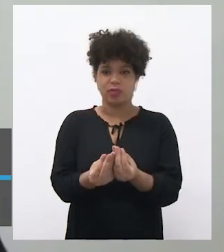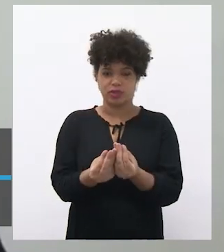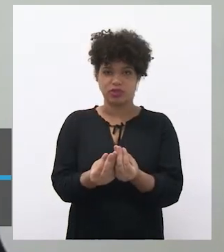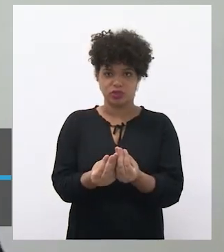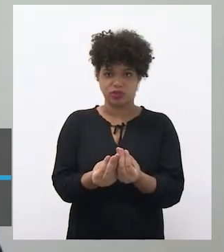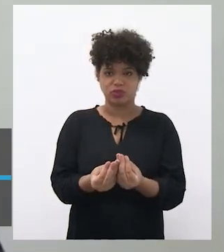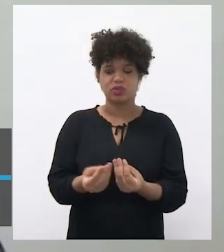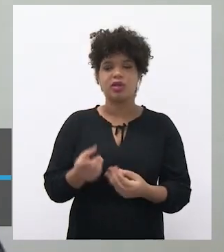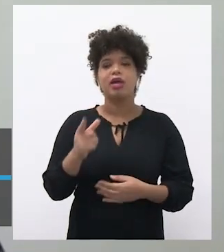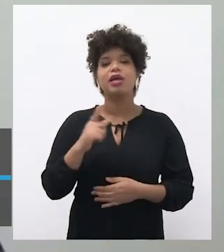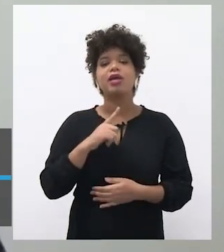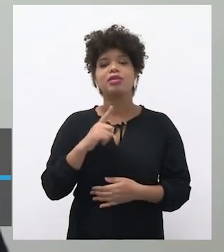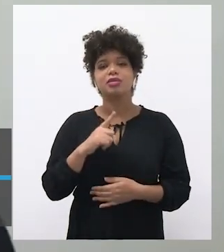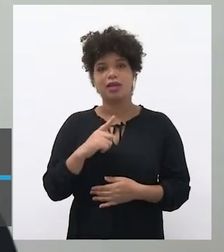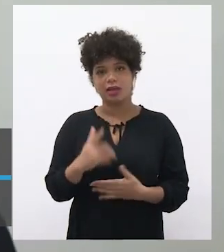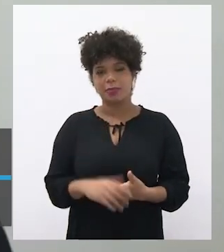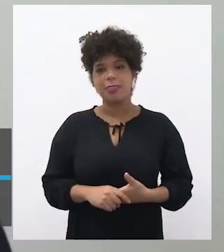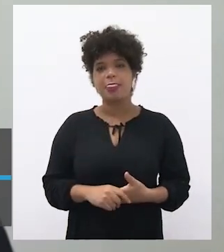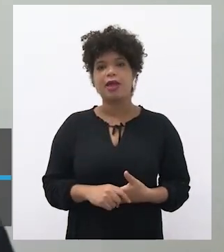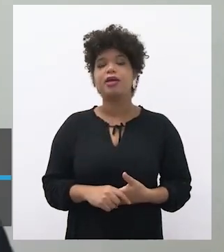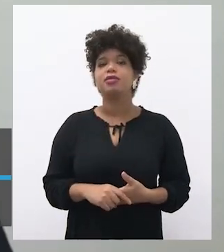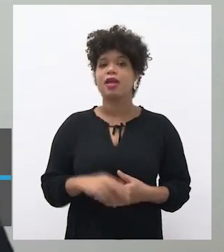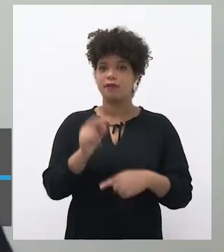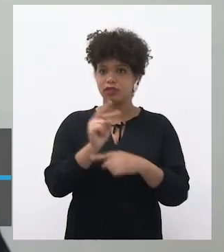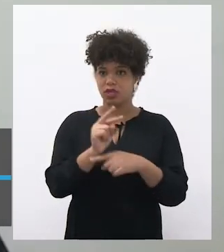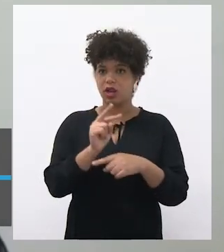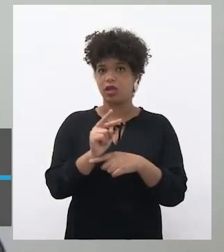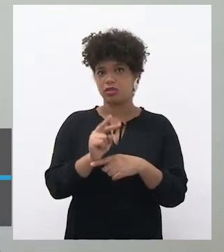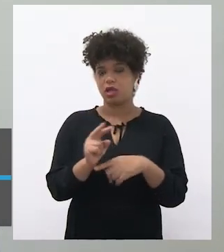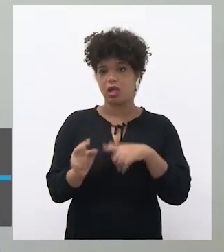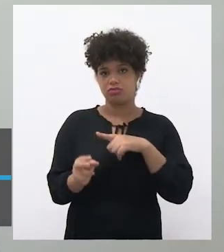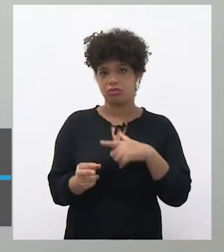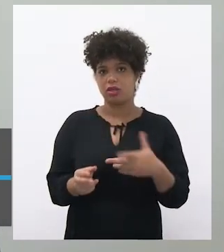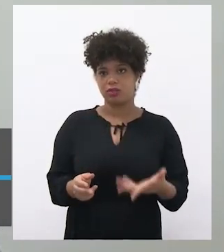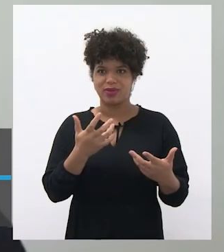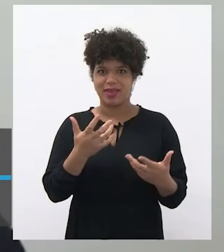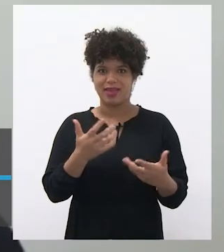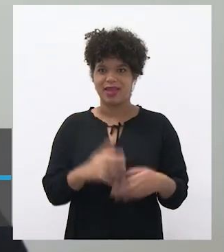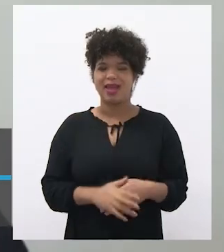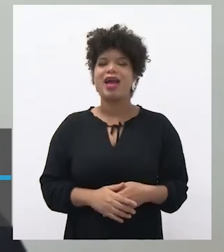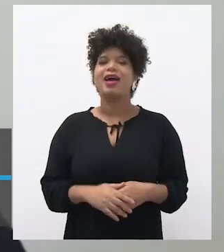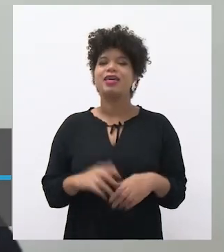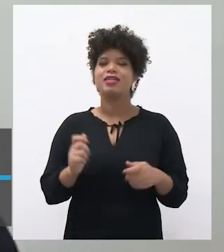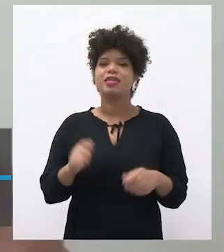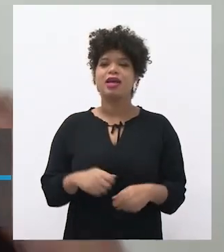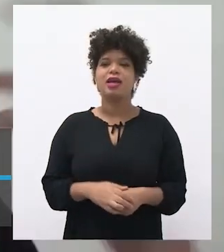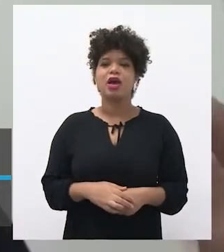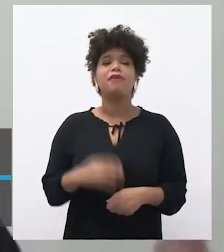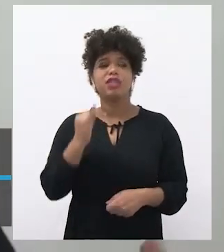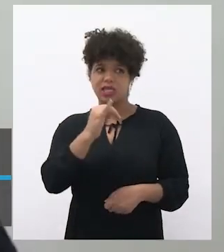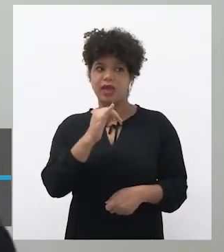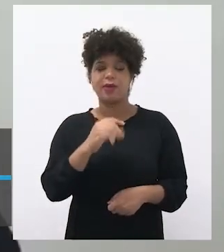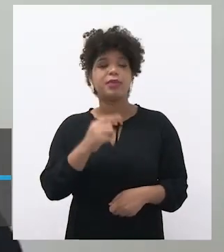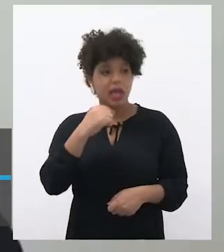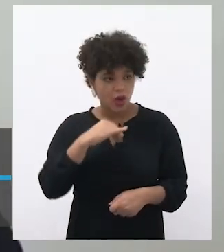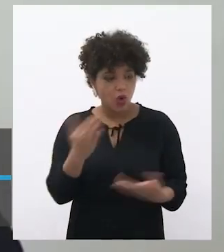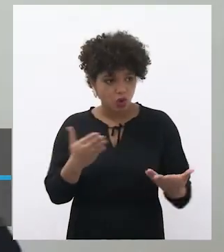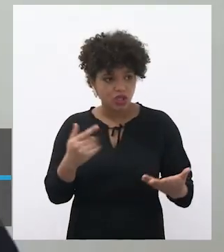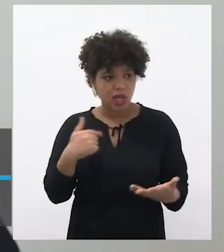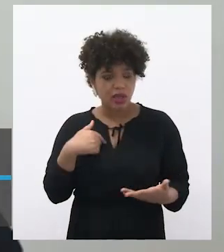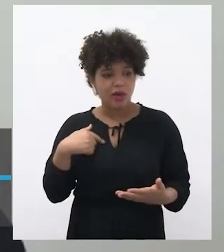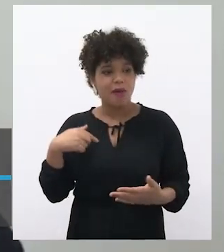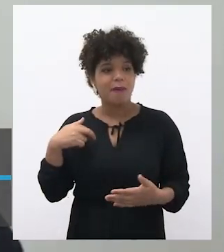que é a lei que disciplina os crimes de menor potencial ofensivo. Pronto. São só essas medidas de caráter penal que